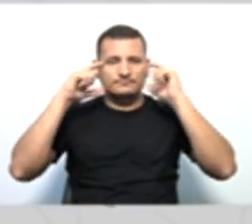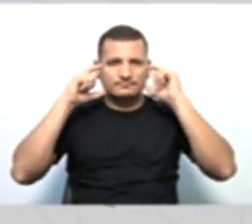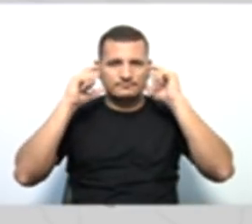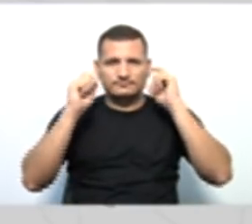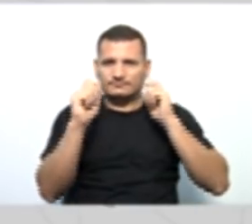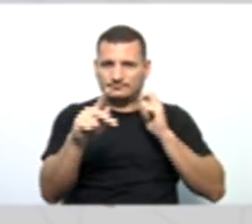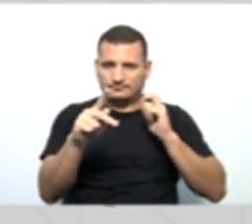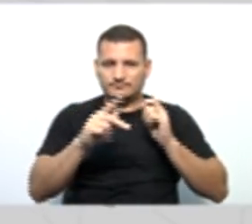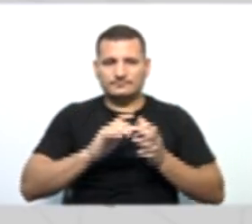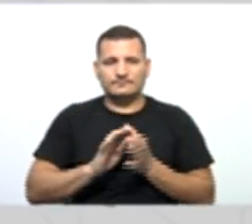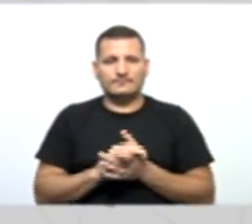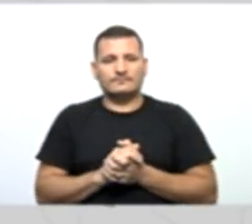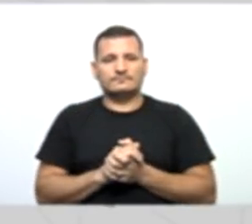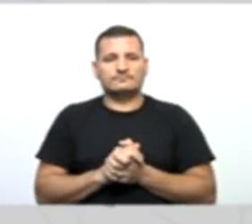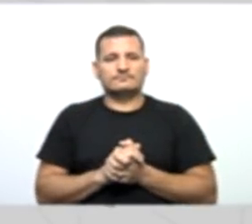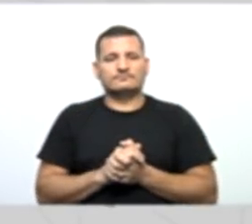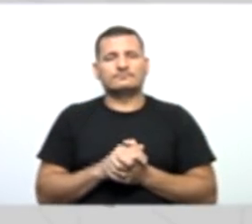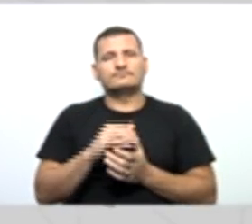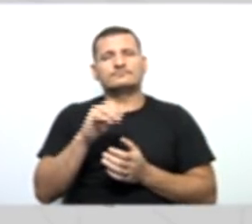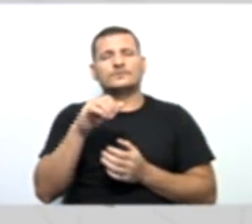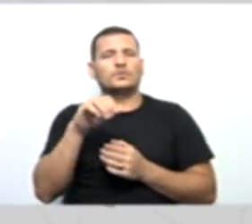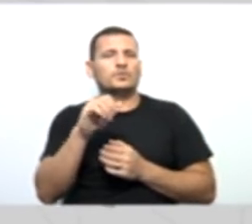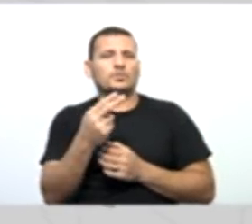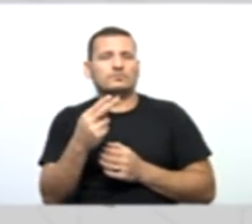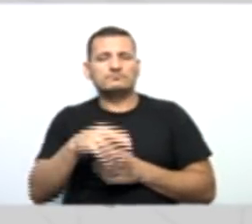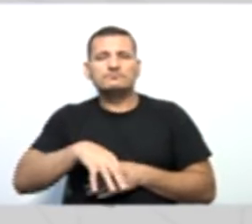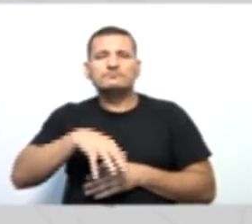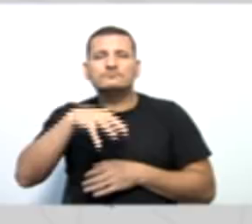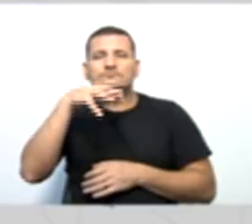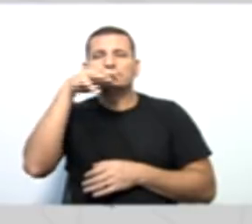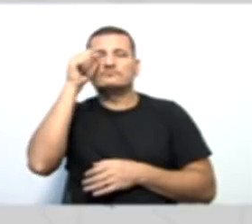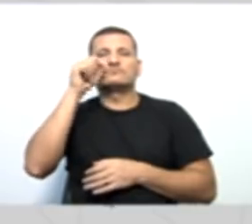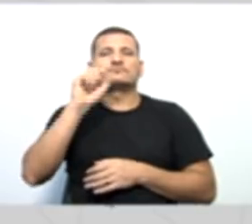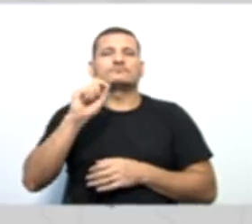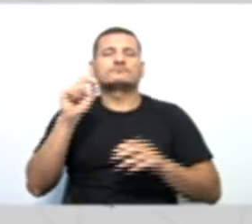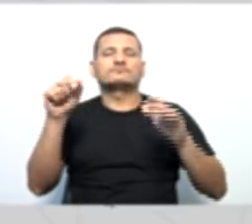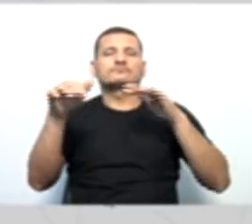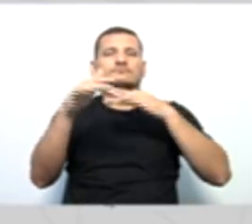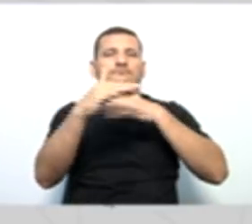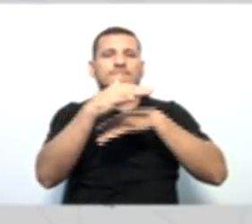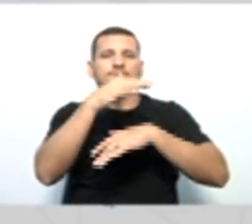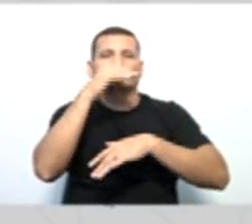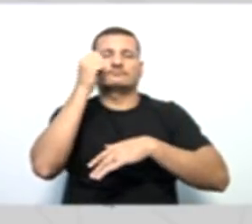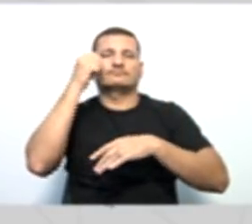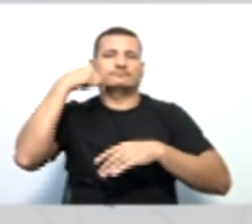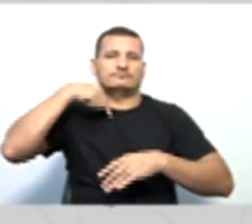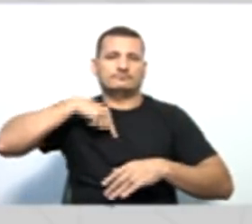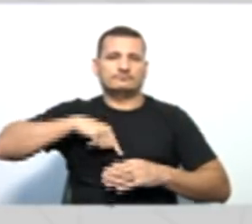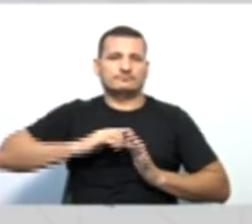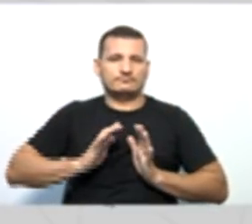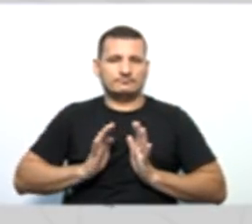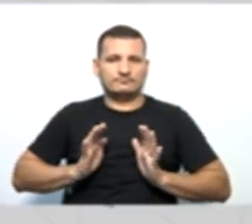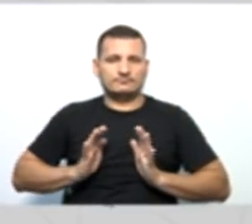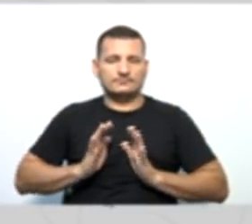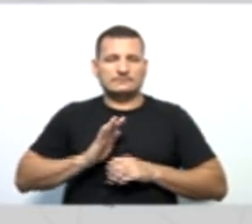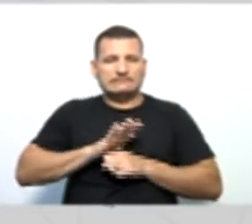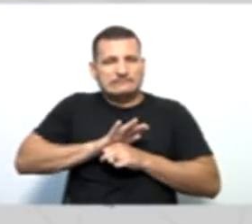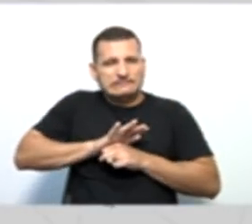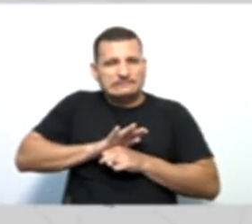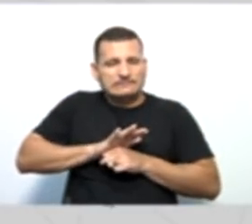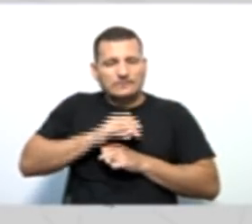Ok? Substâncias agressivas inaladas no ambiente do trabalho depositam-se nos pulmões, provocando falta de ar,